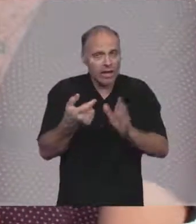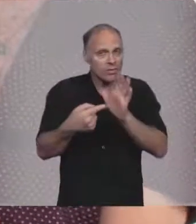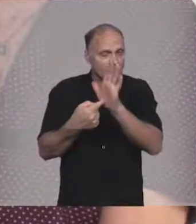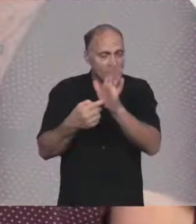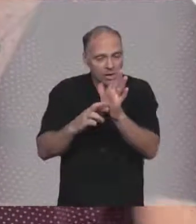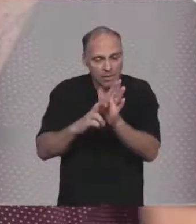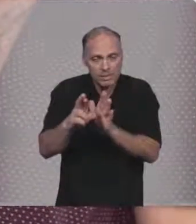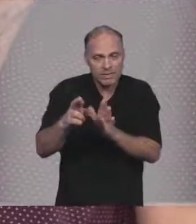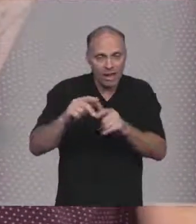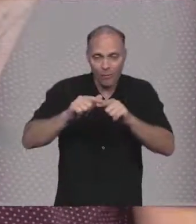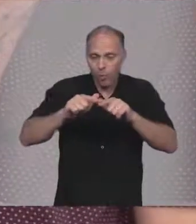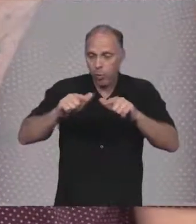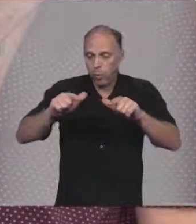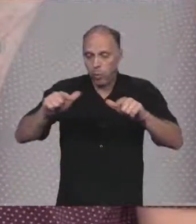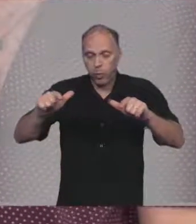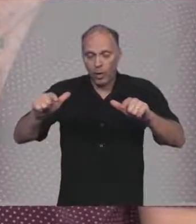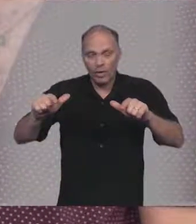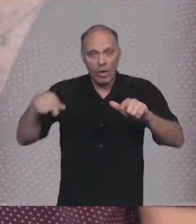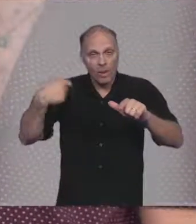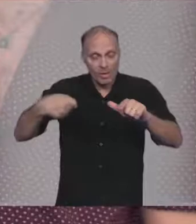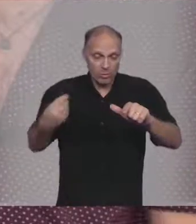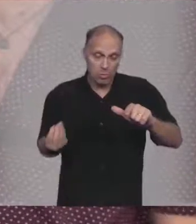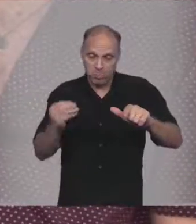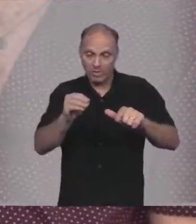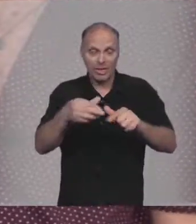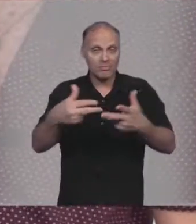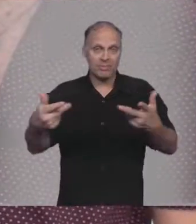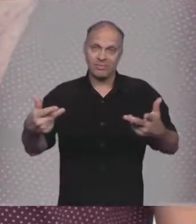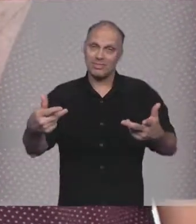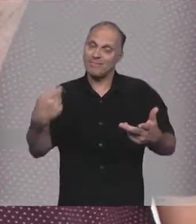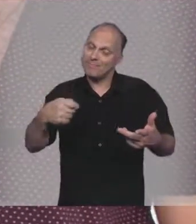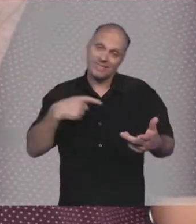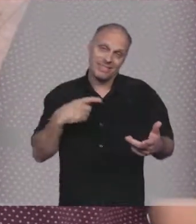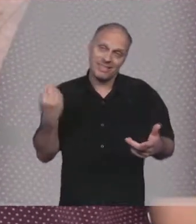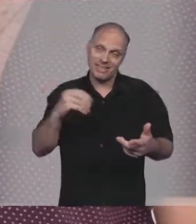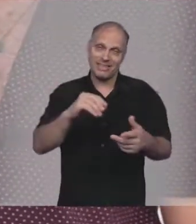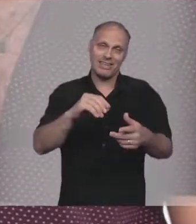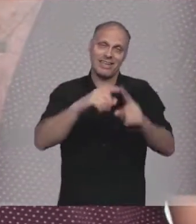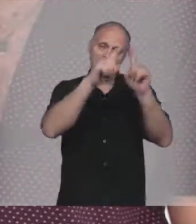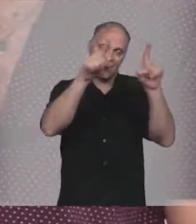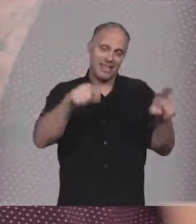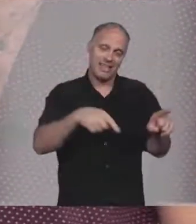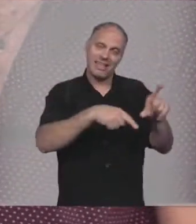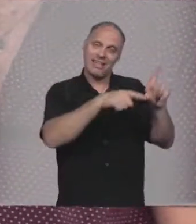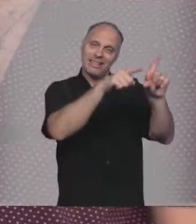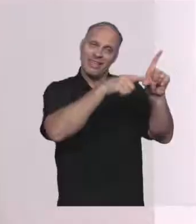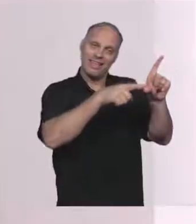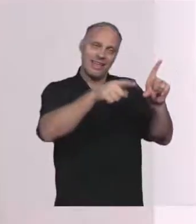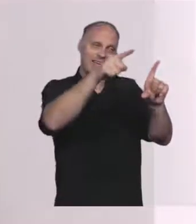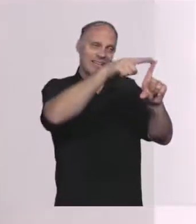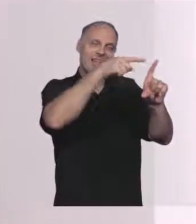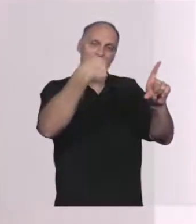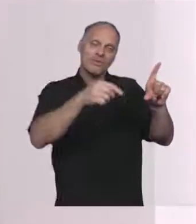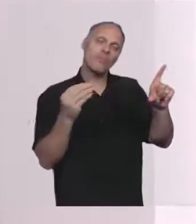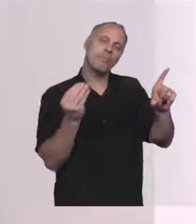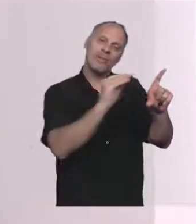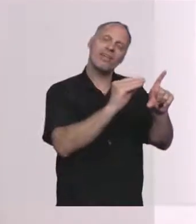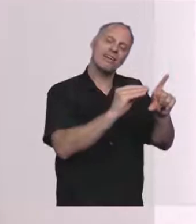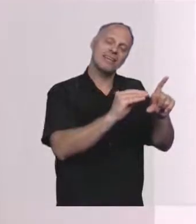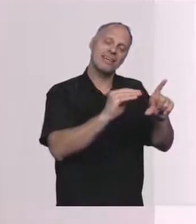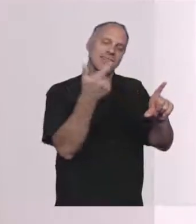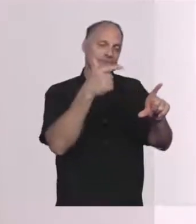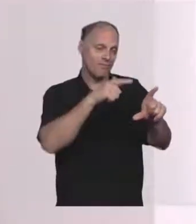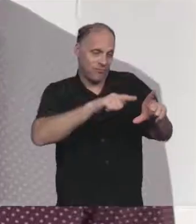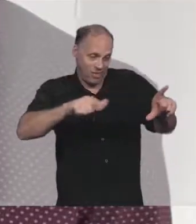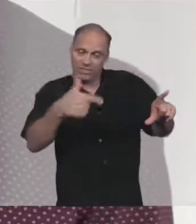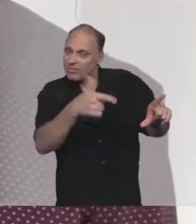quero representar um vazio, eu preciso colocar algo na tela, então já não é mais vazio, então já tem